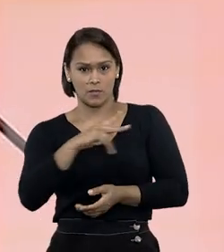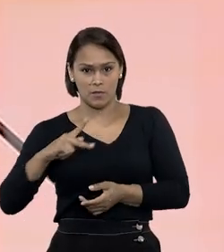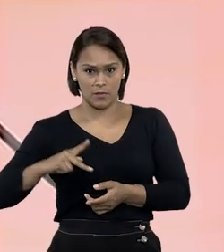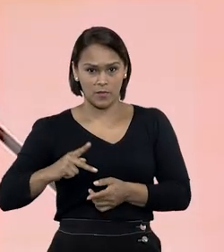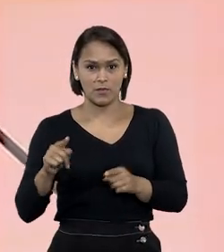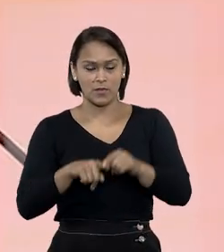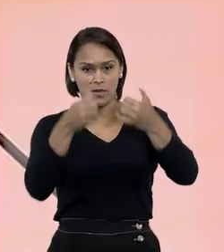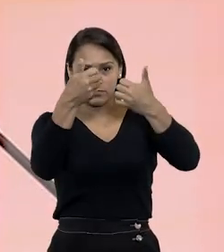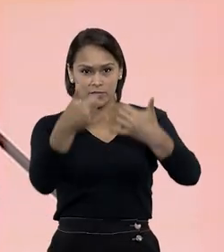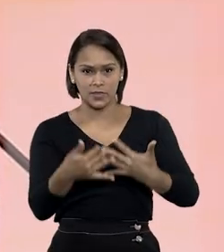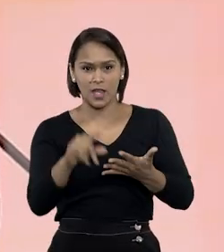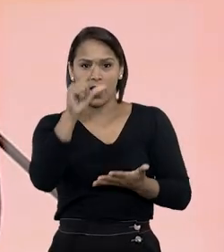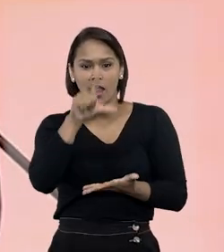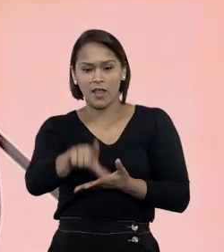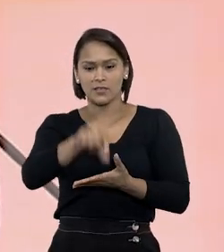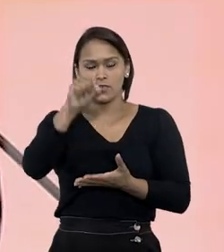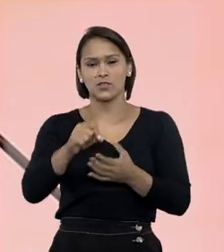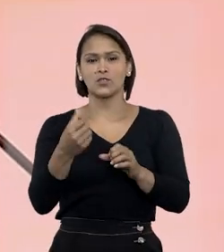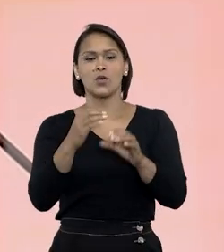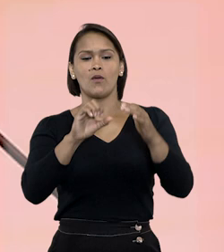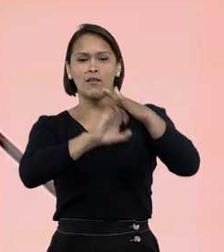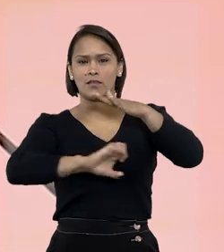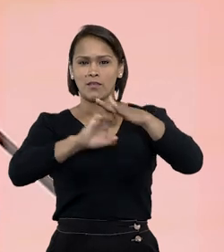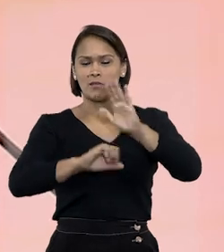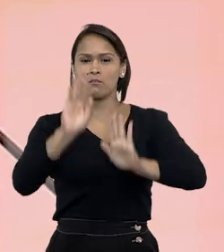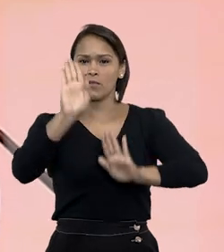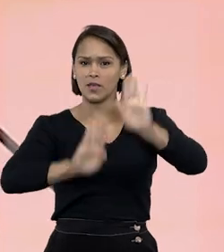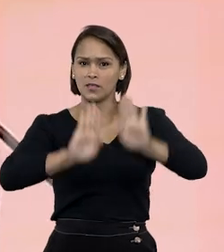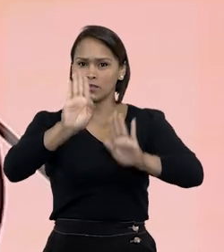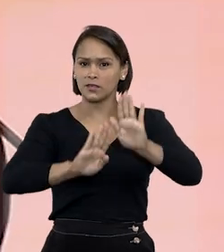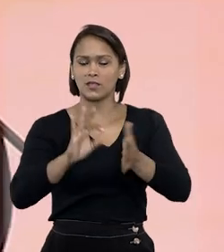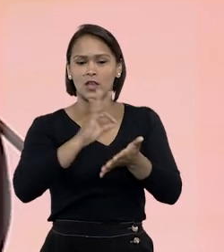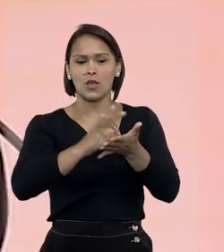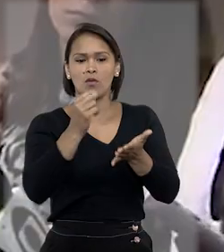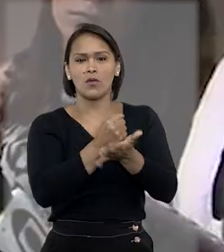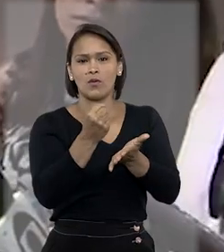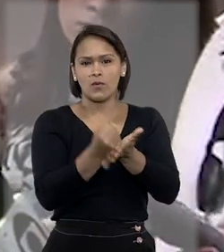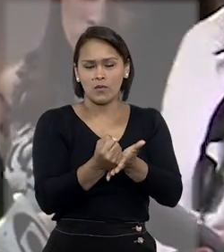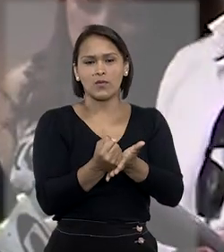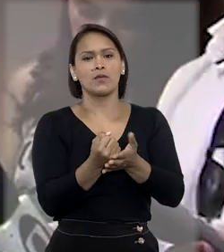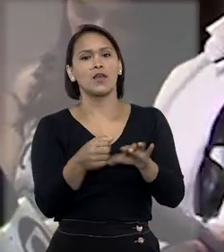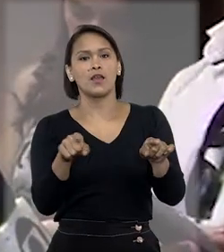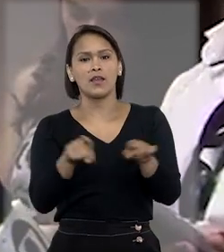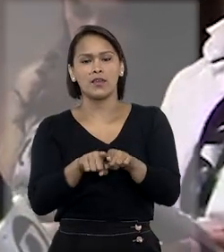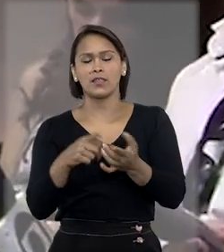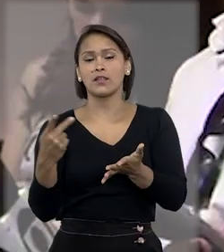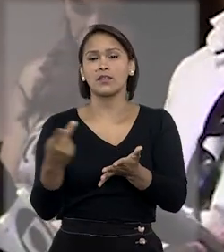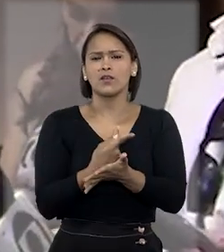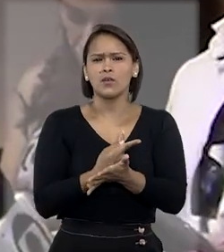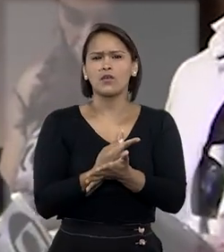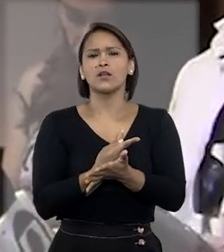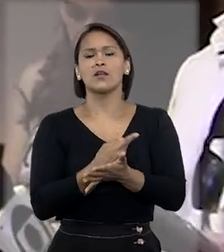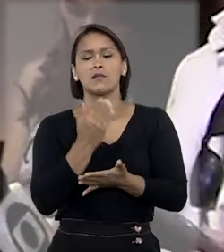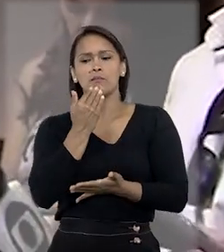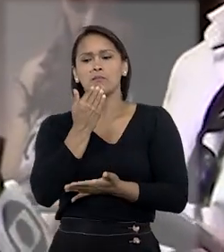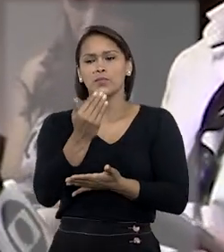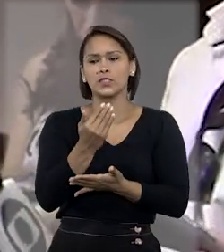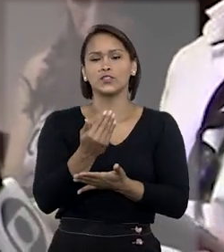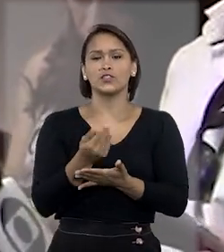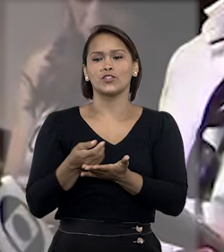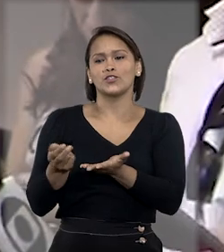Ministério Público Federal a escolha da empresa vencedora da licitação o consórcio complexo Deodoro teriam ocorrido